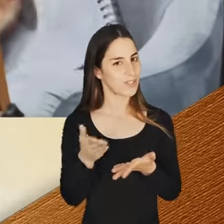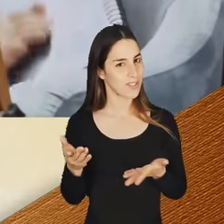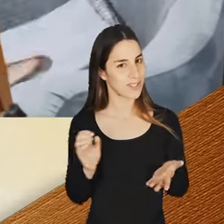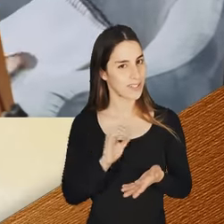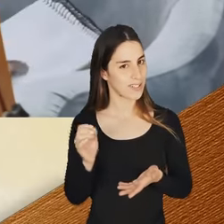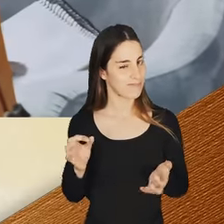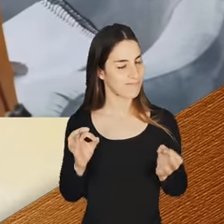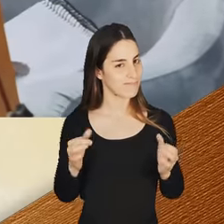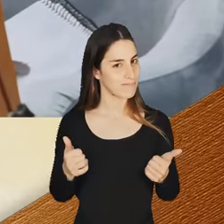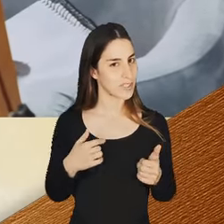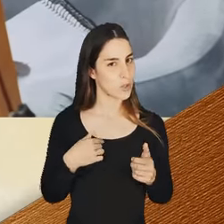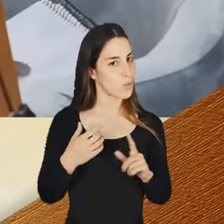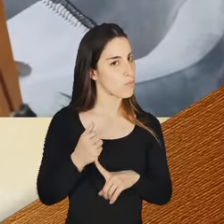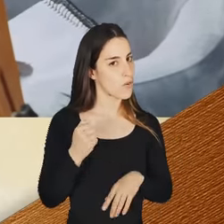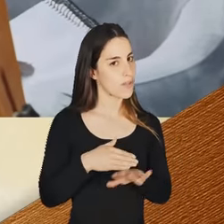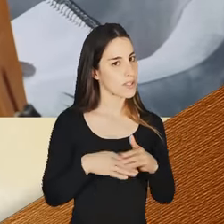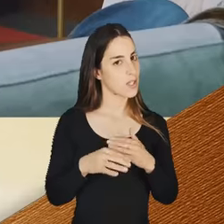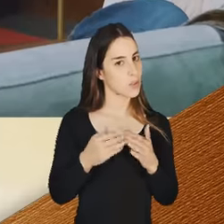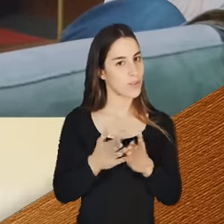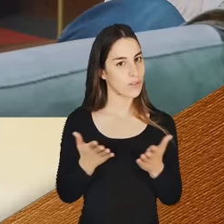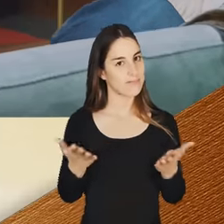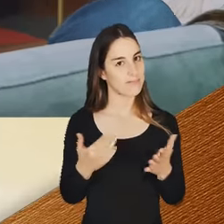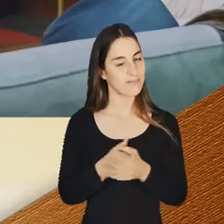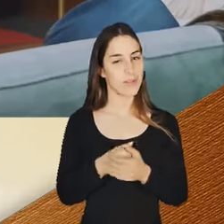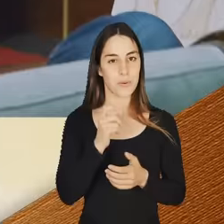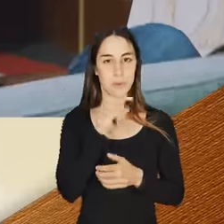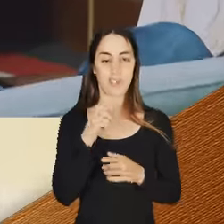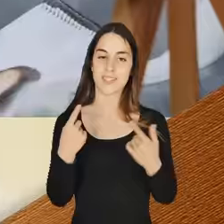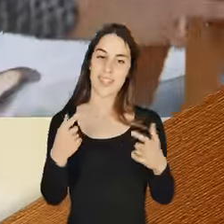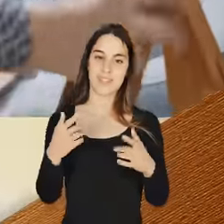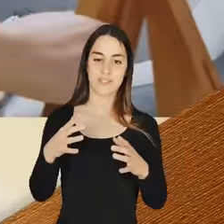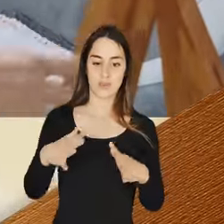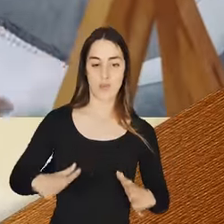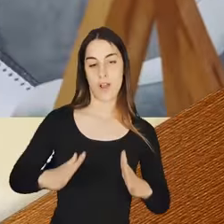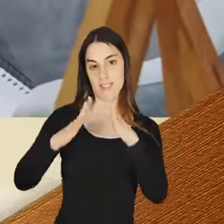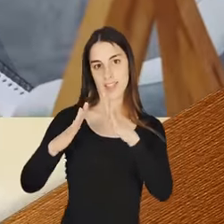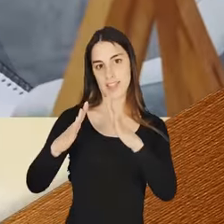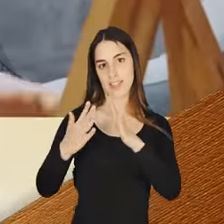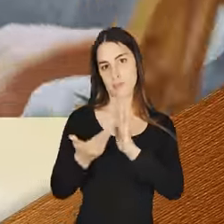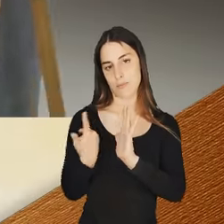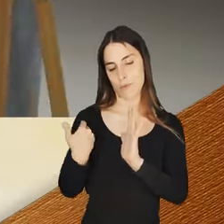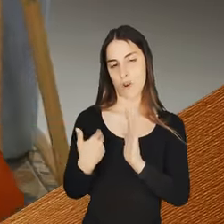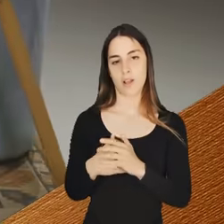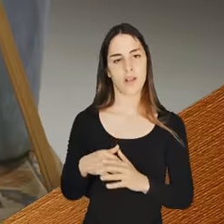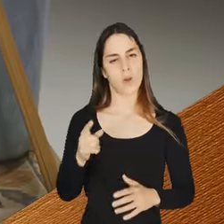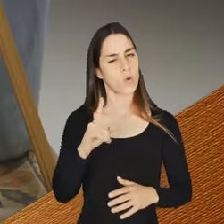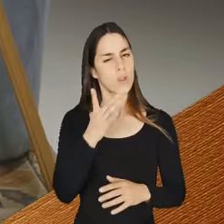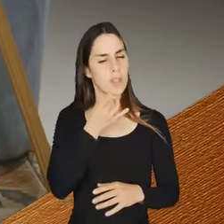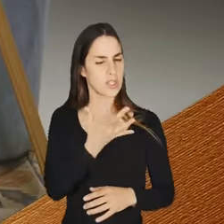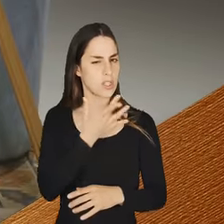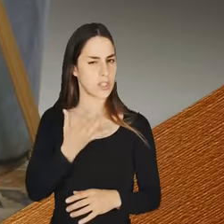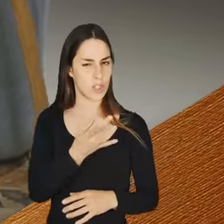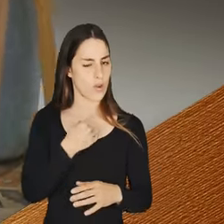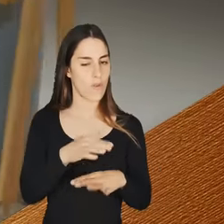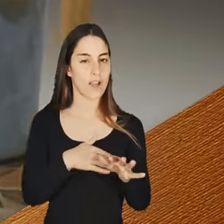Sim. Eu consigo fazer... Podias ter tirado o cavalete. Eu tiro. Oh, Vitor, deixa-te estar. Eu faço. Não te preocupes. Claro que sim. Eu não